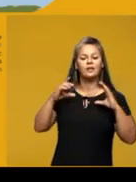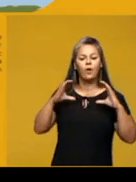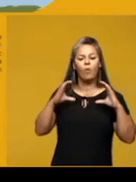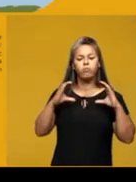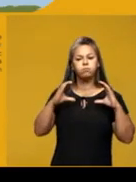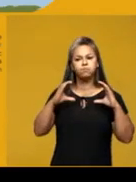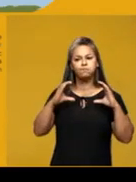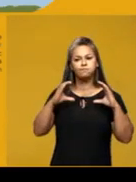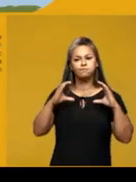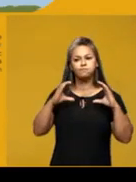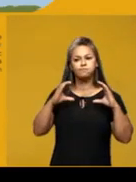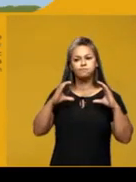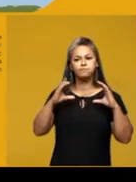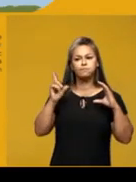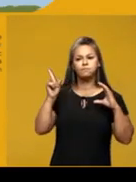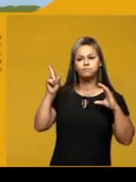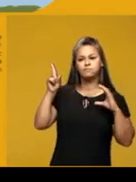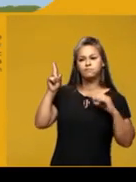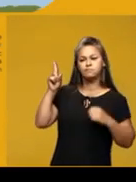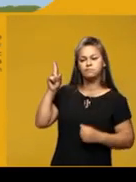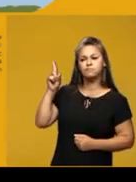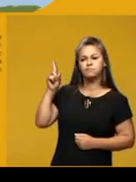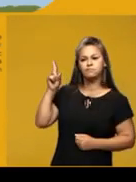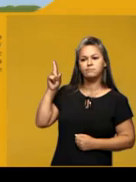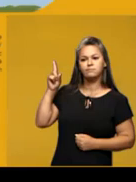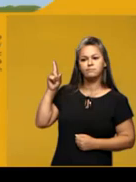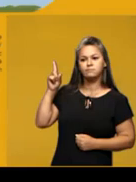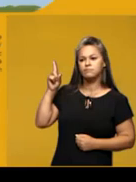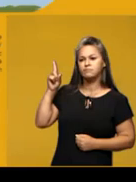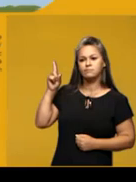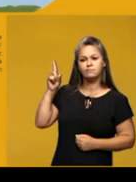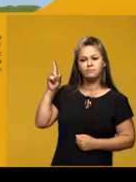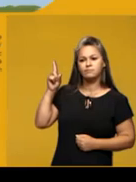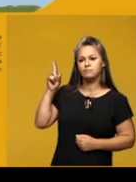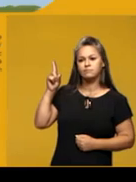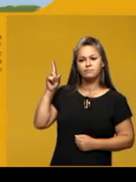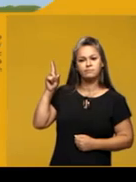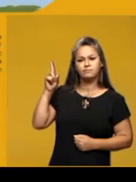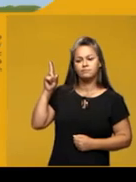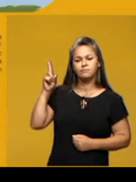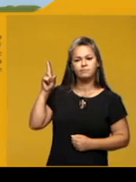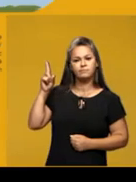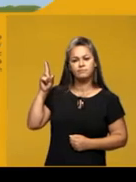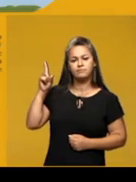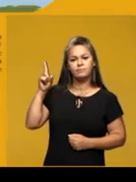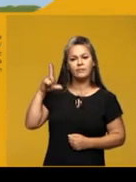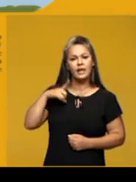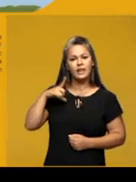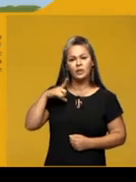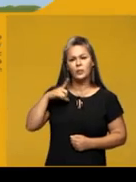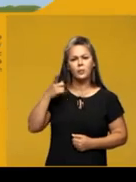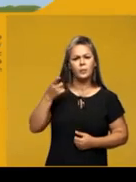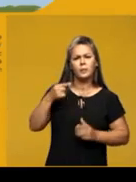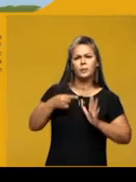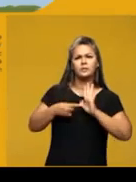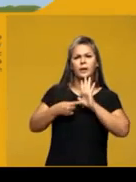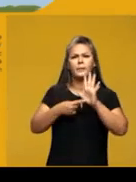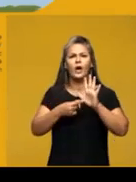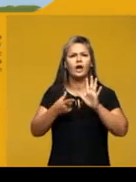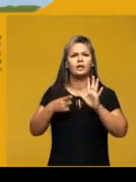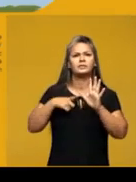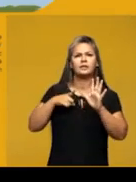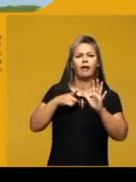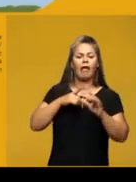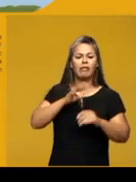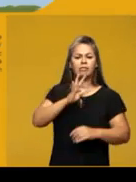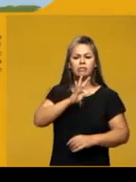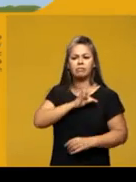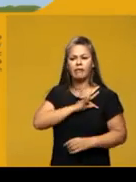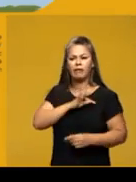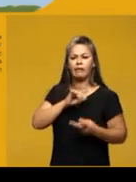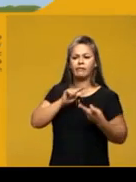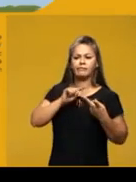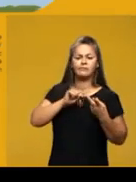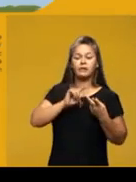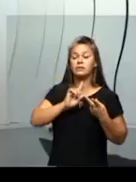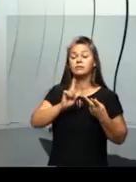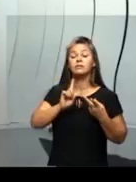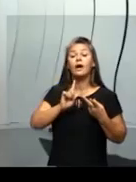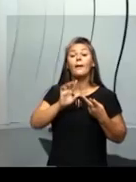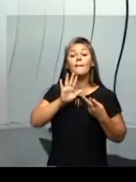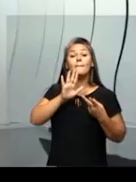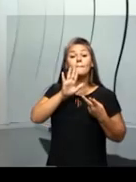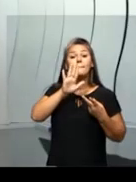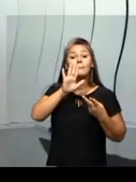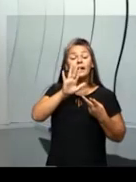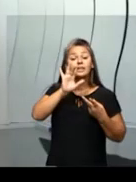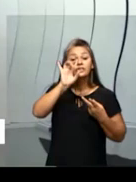uso principal da projeção de Robinson, não é destinada a atuações e representações técnicas, tá? Mas sim ao